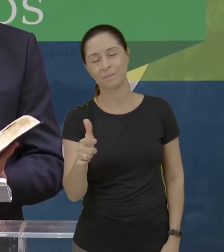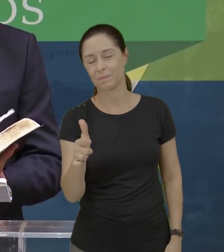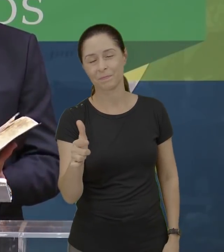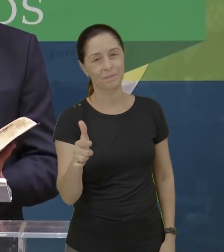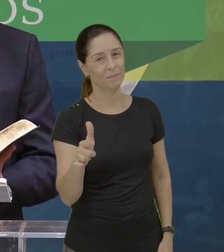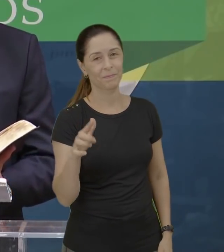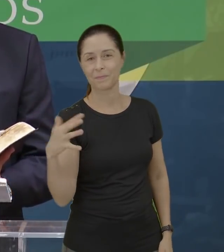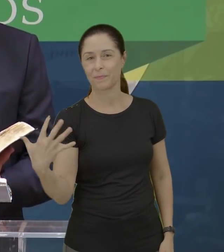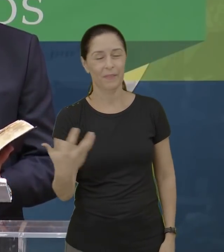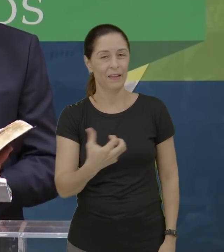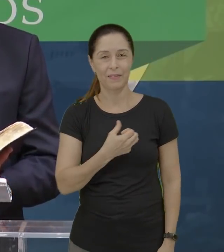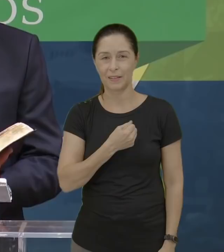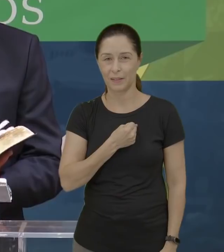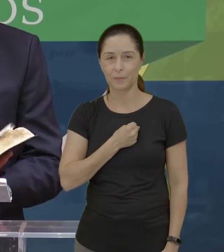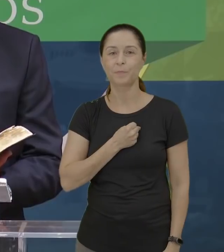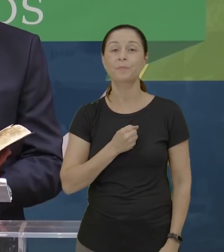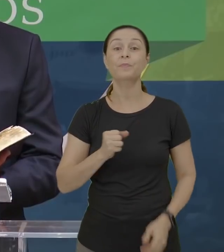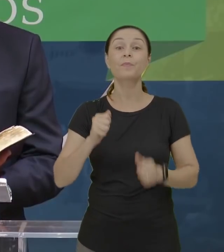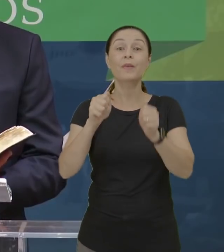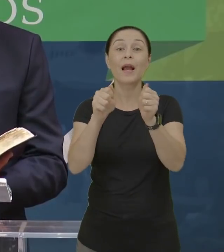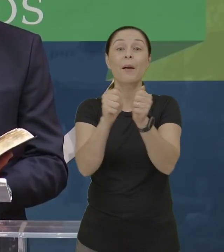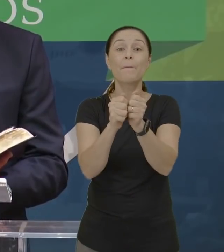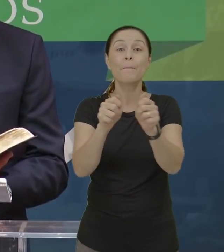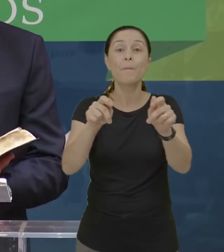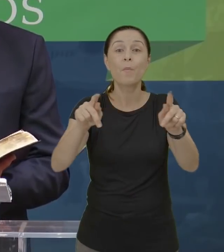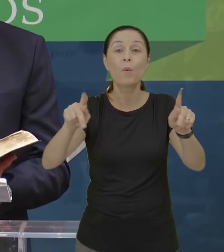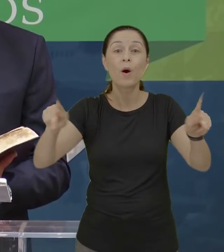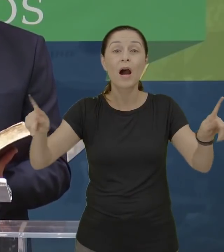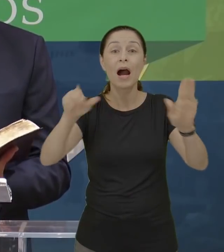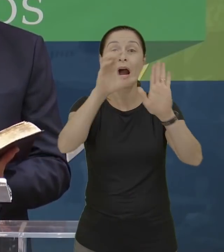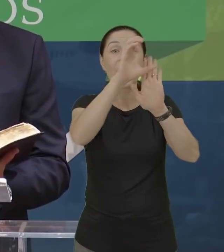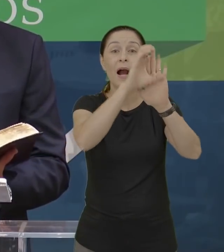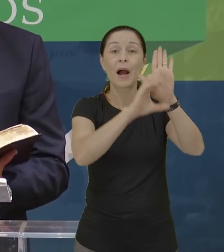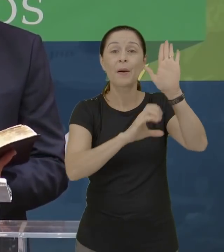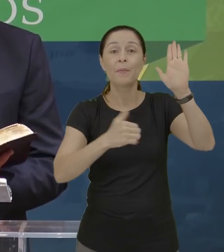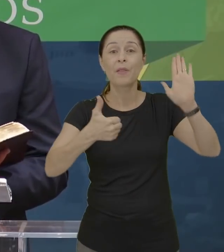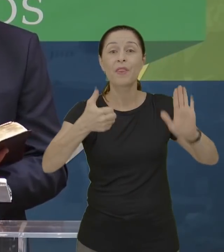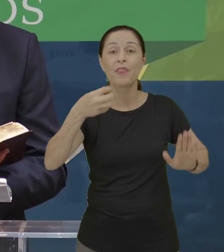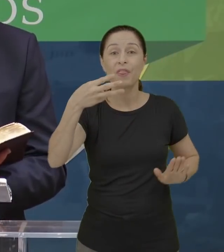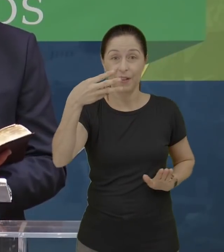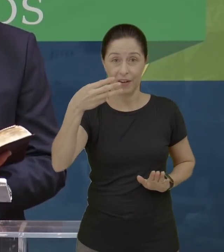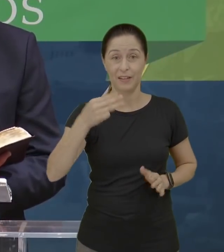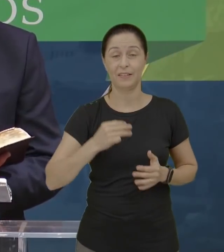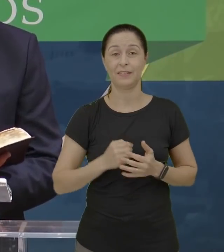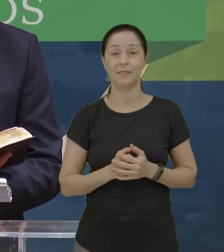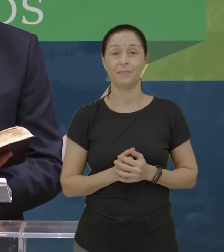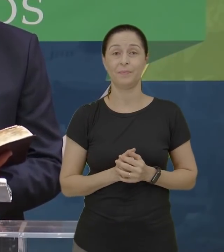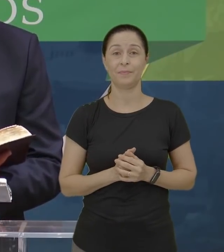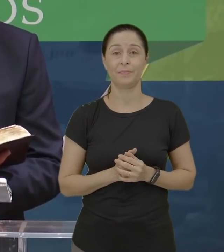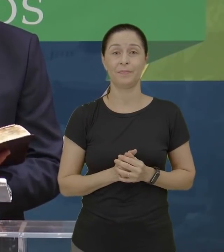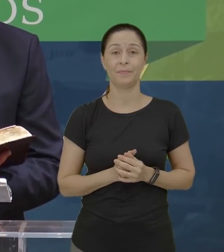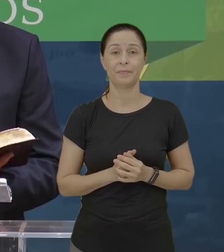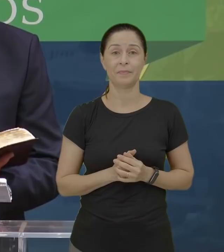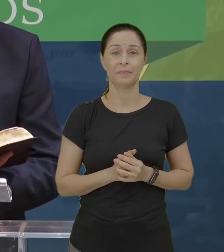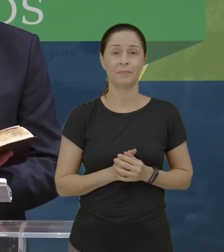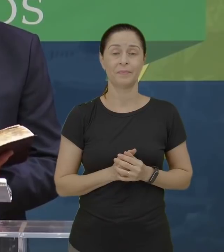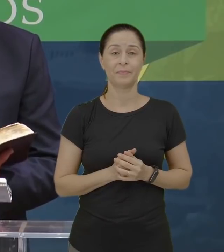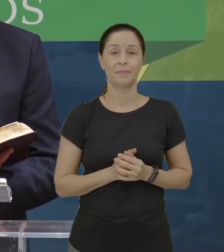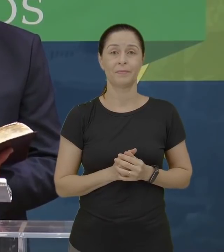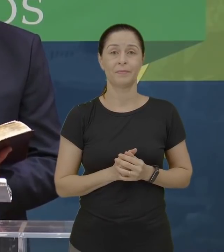confirmar isso novamente, se você puder abrir comigo, lá em Apocalipse capítulo 13, veja por